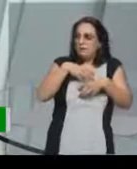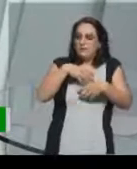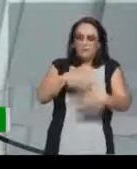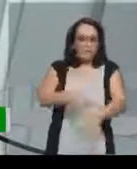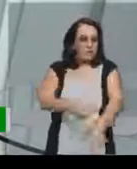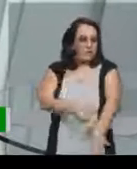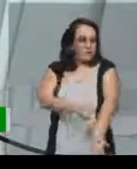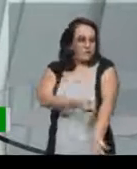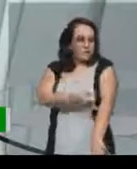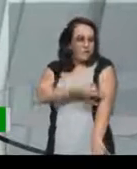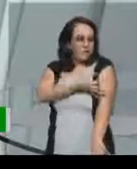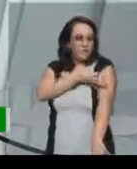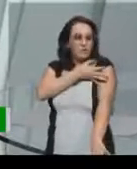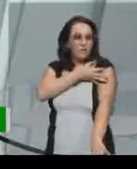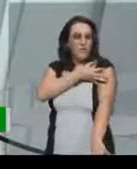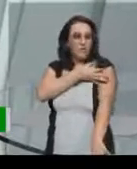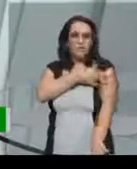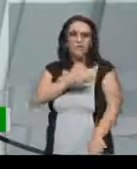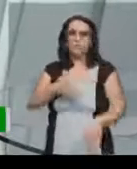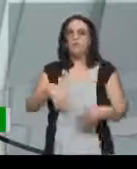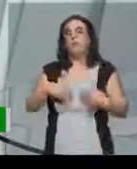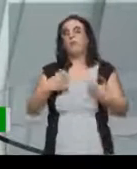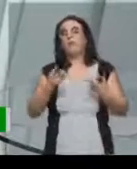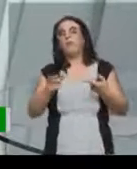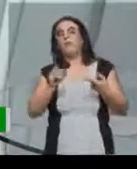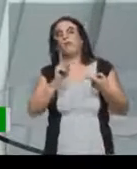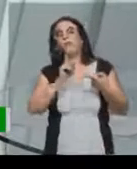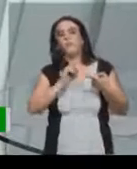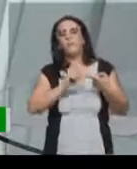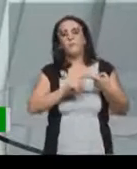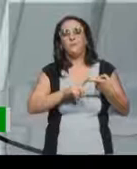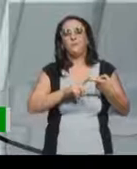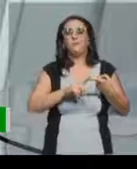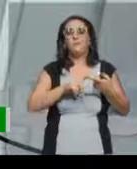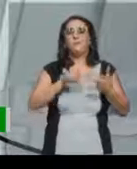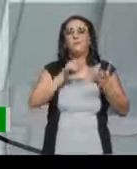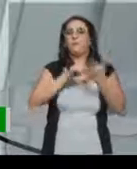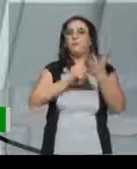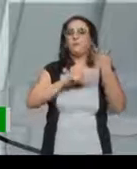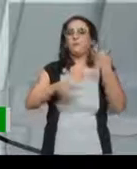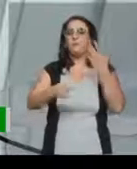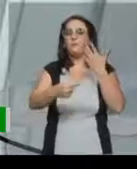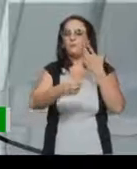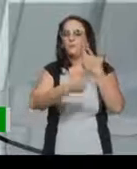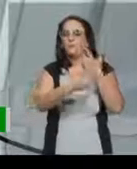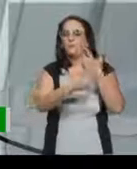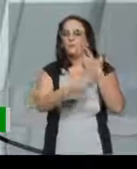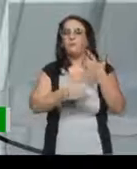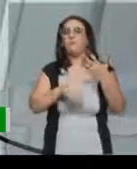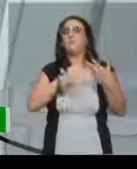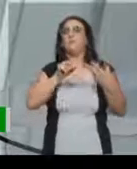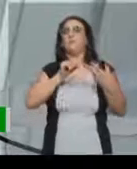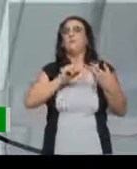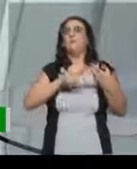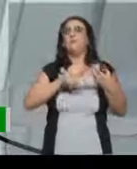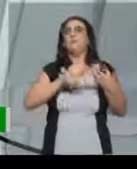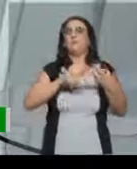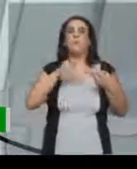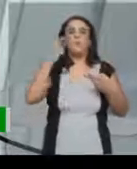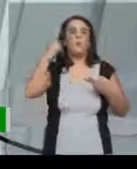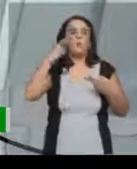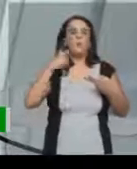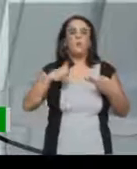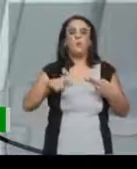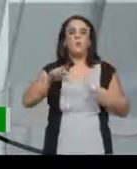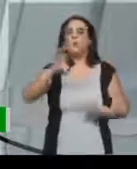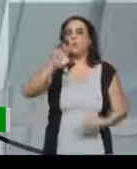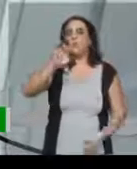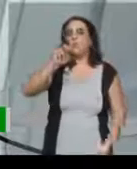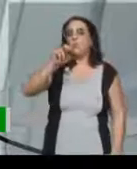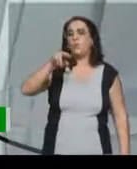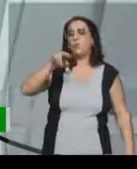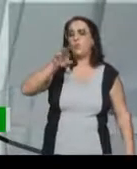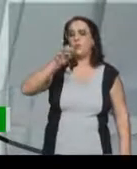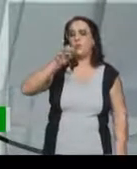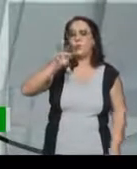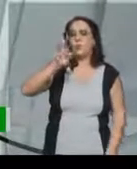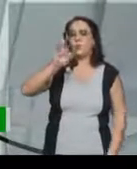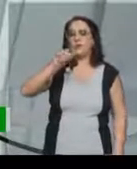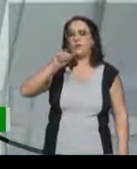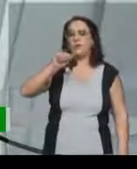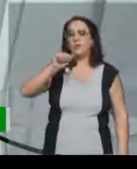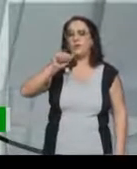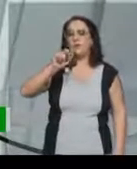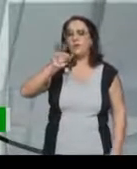a metáfora, a metonímia, a linguagem conotativa, e aí eu tenho os recursos